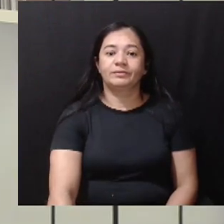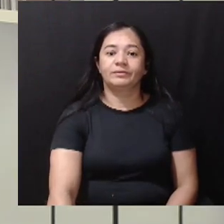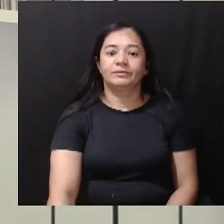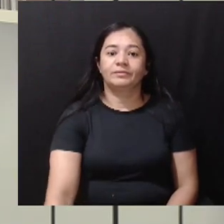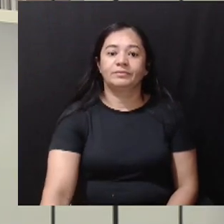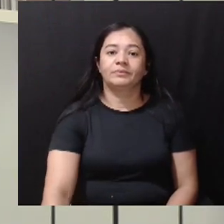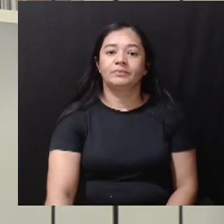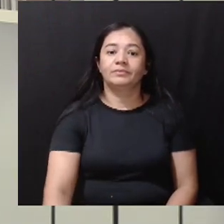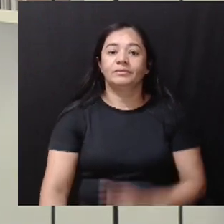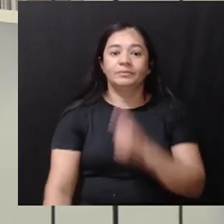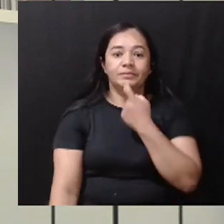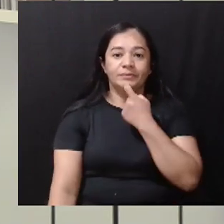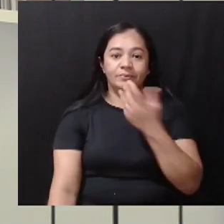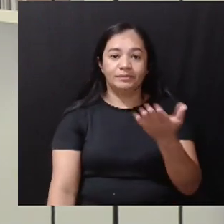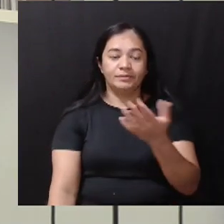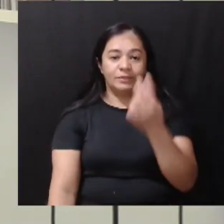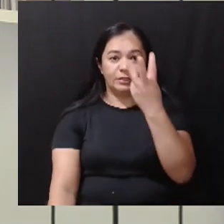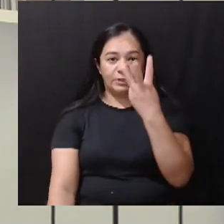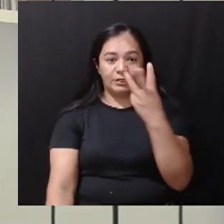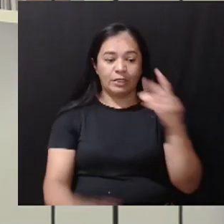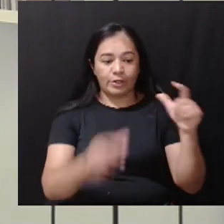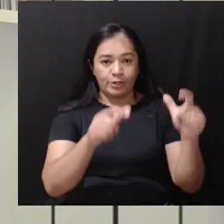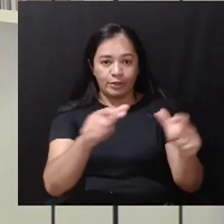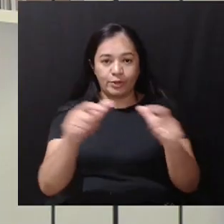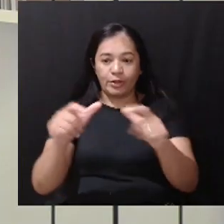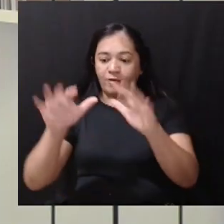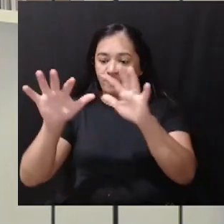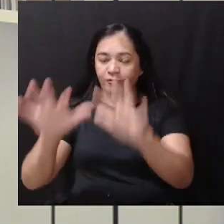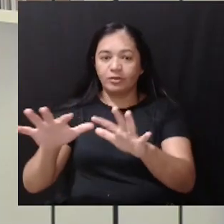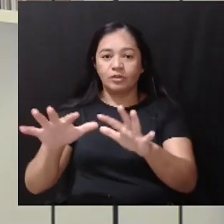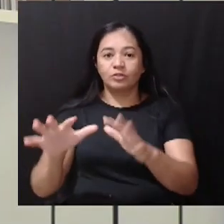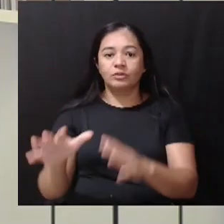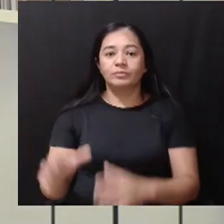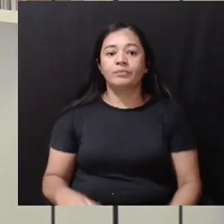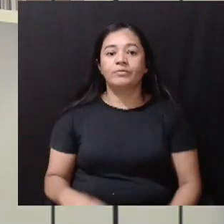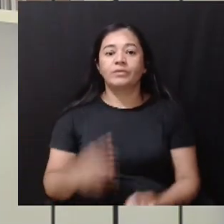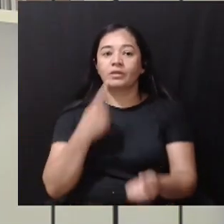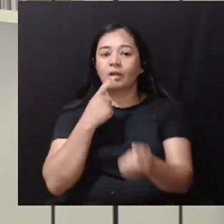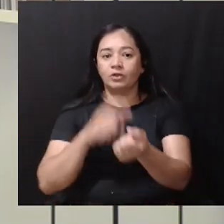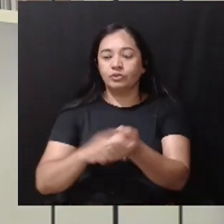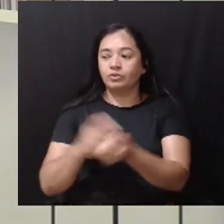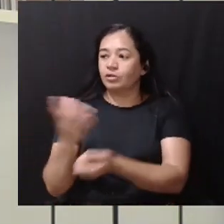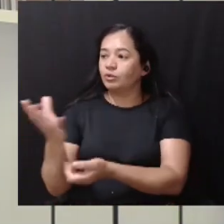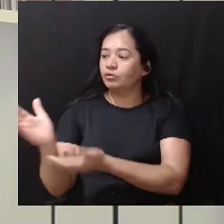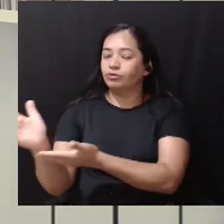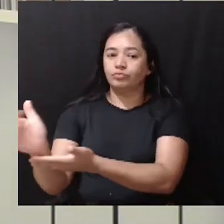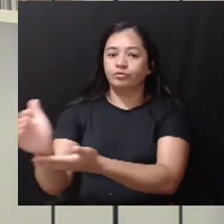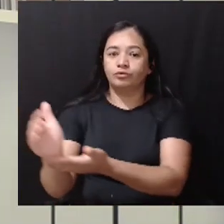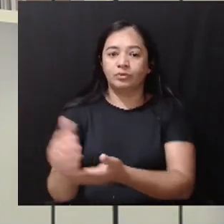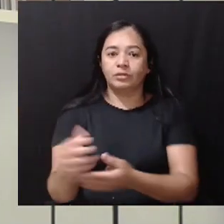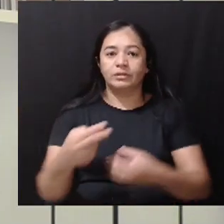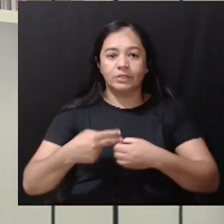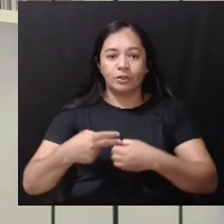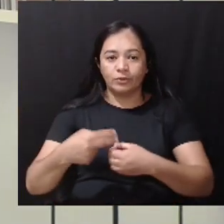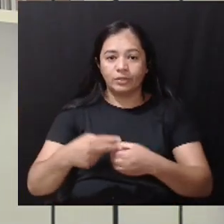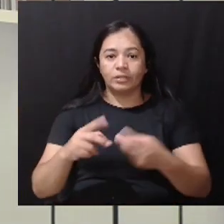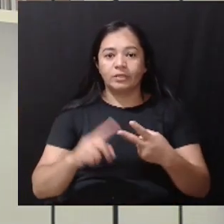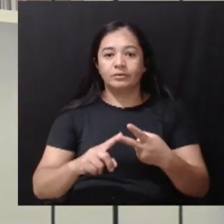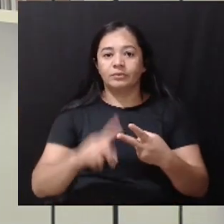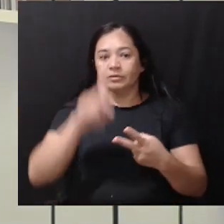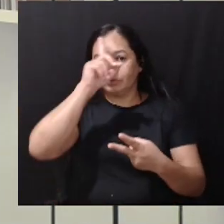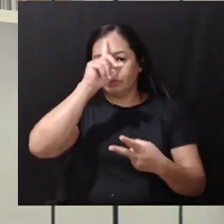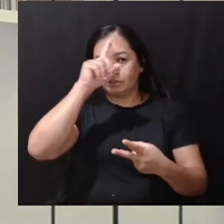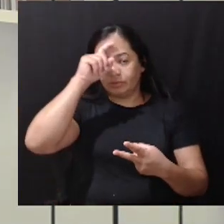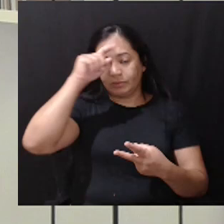Campinas tem 3 pontos fixos de coleta de sangue. O Hemocentro da Unicamp, o posto do Hospital Mário Gatti,